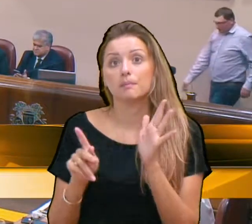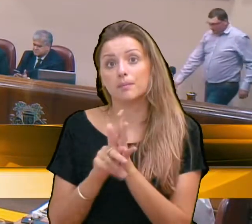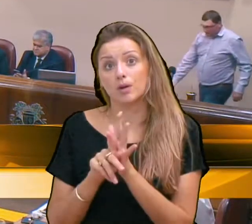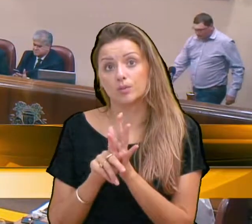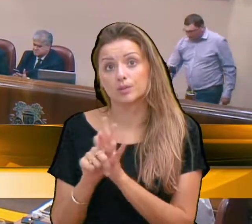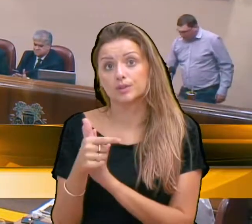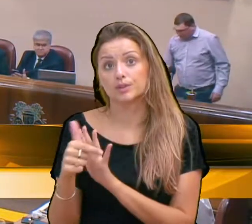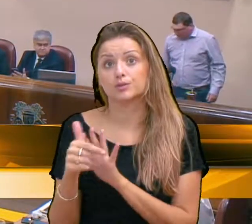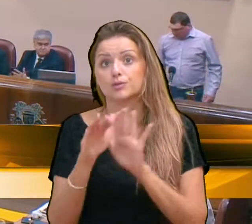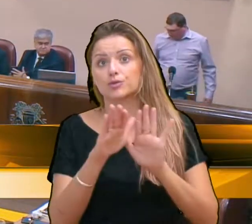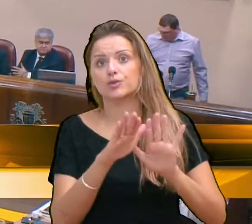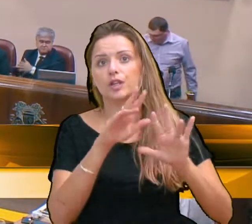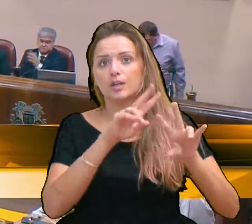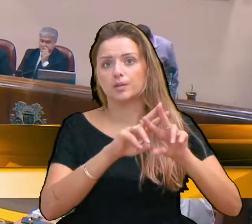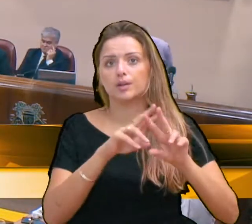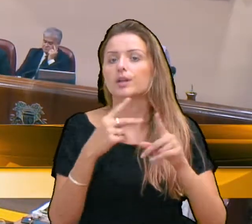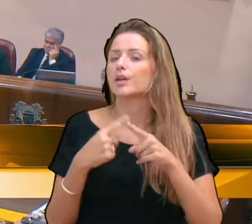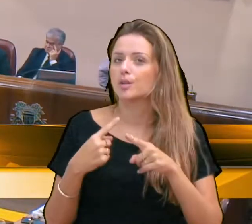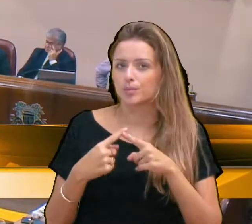que